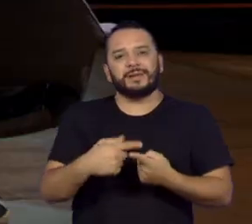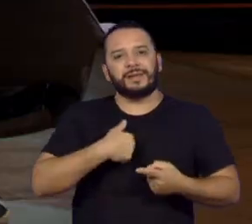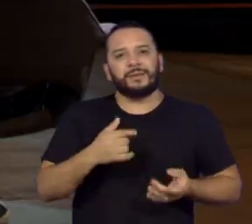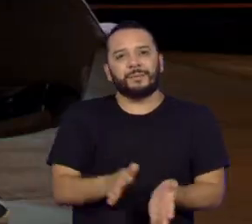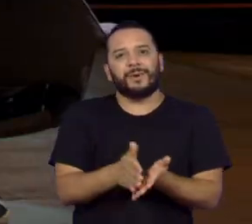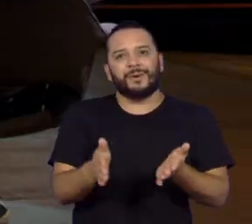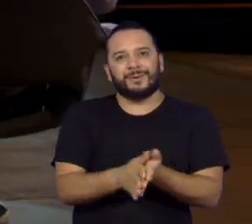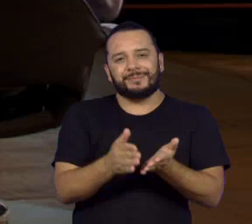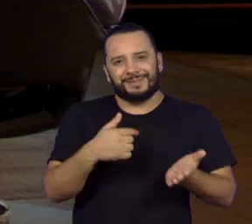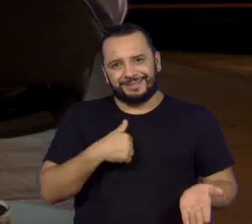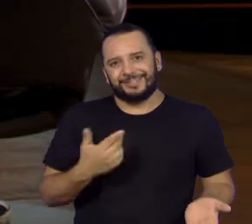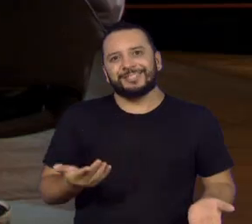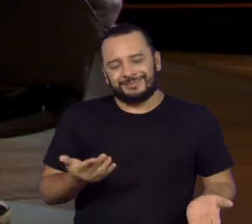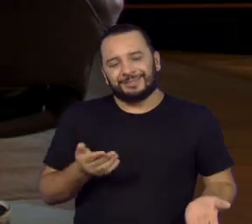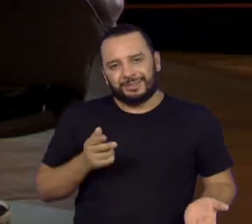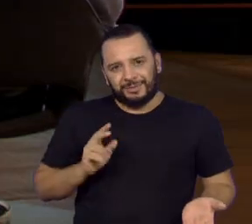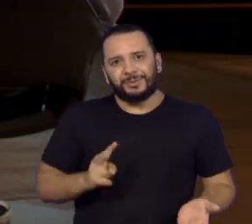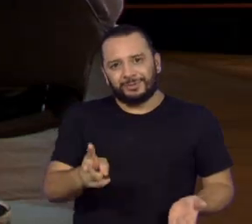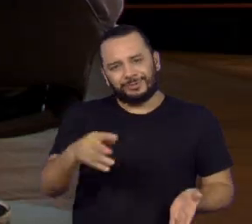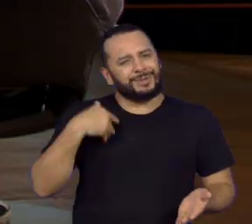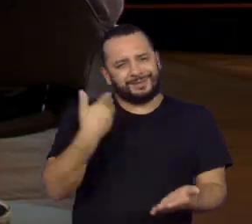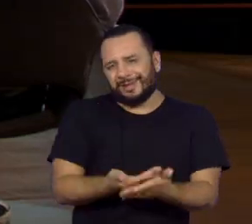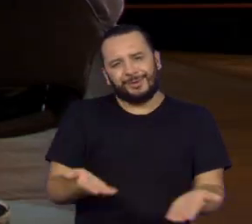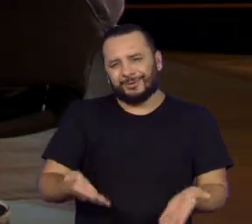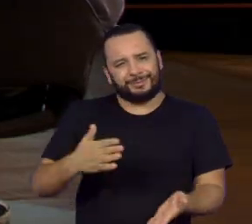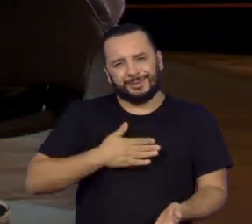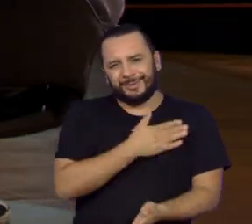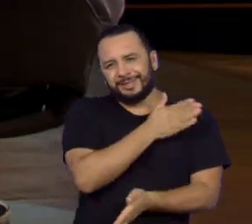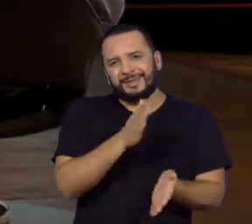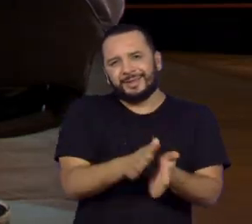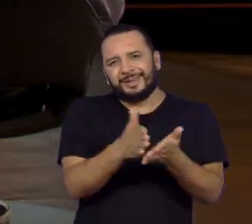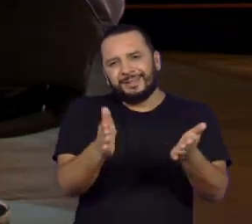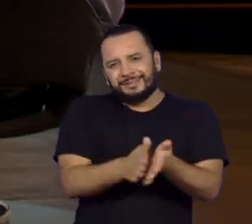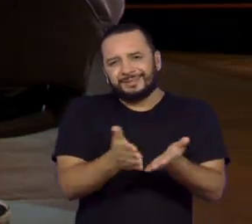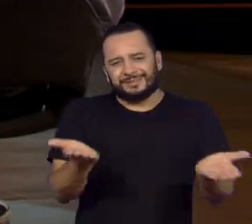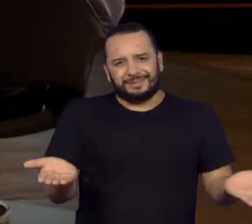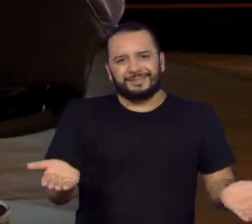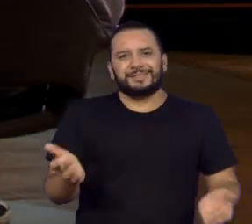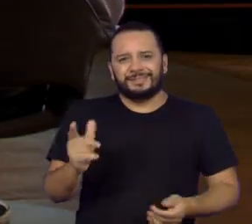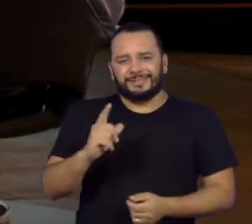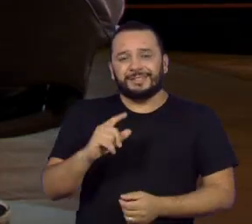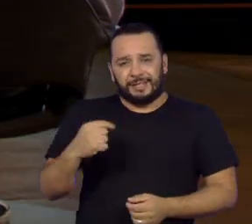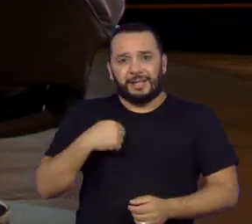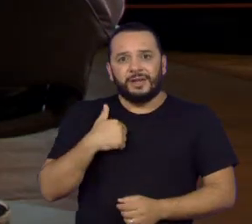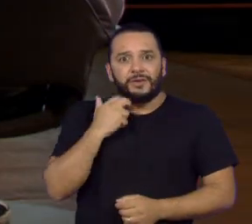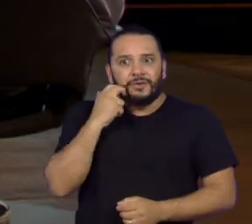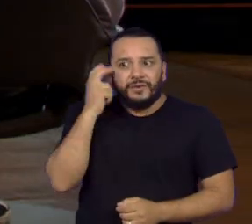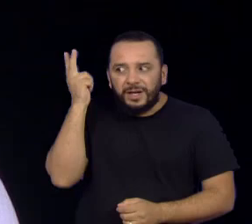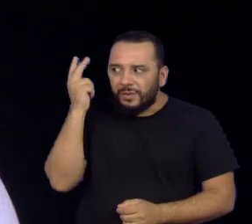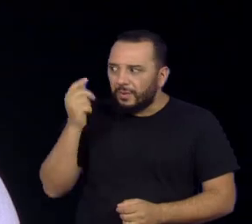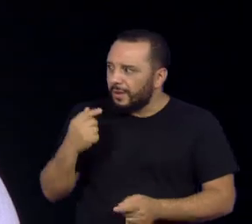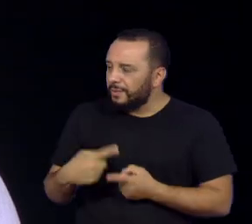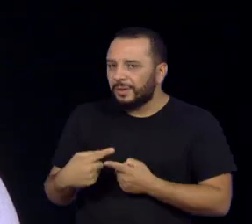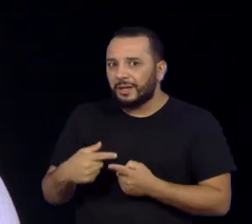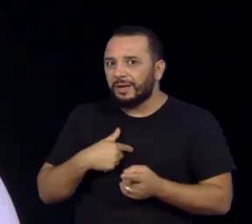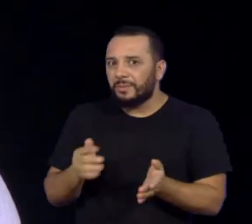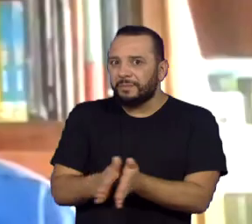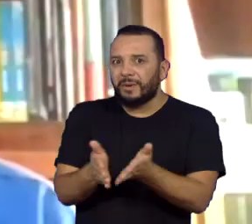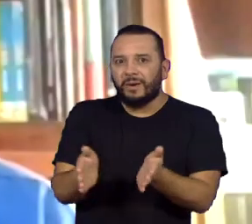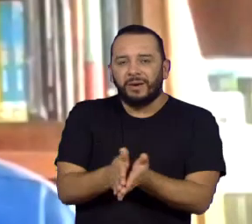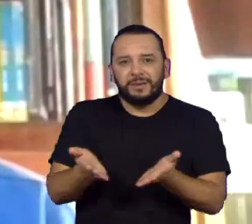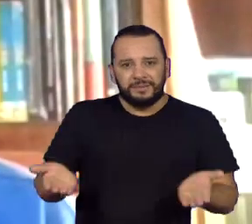pobreza, né? Que permanece nos dias de hoje nesse país, onde essa elite tem vergonha do pobre,